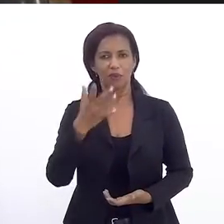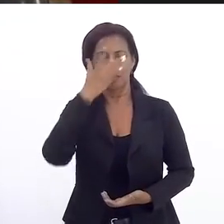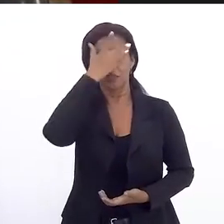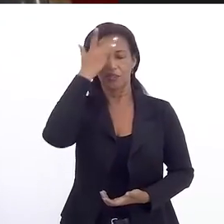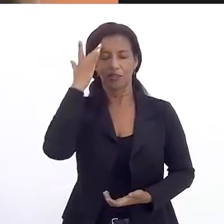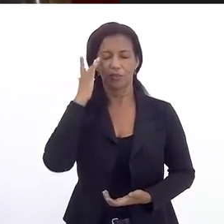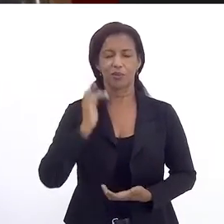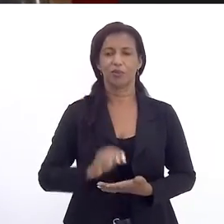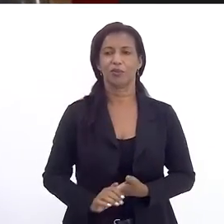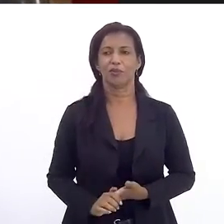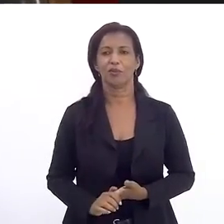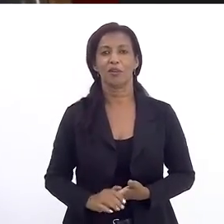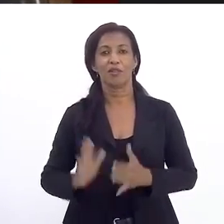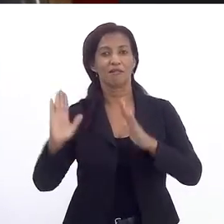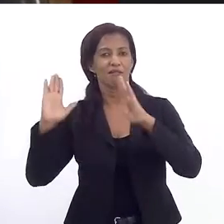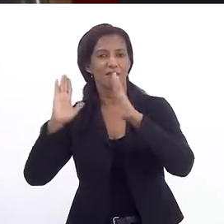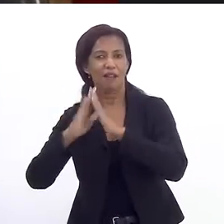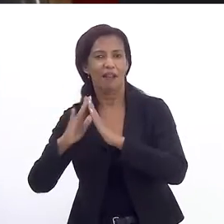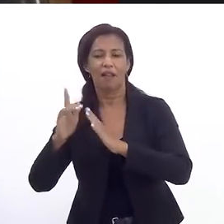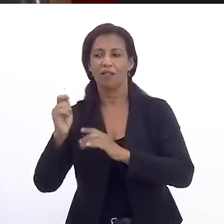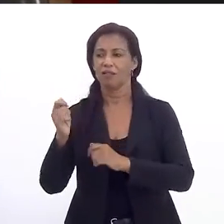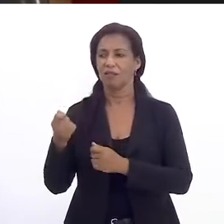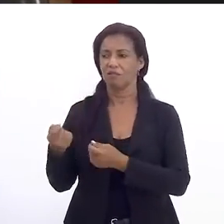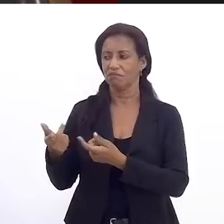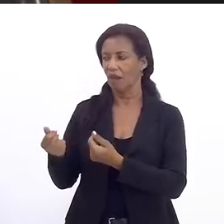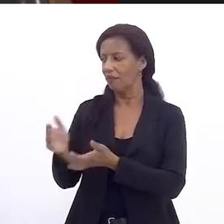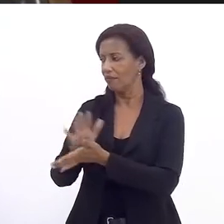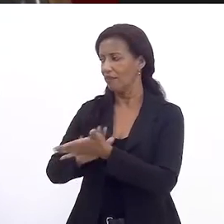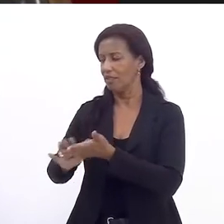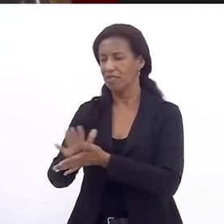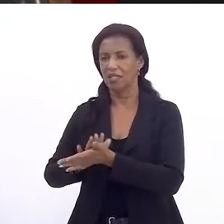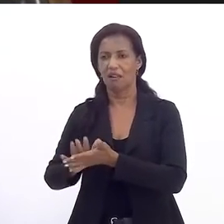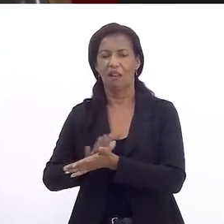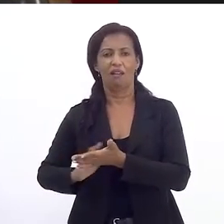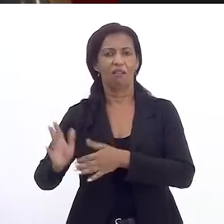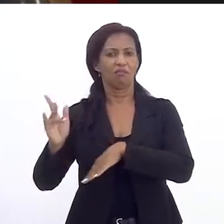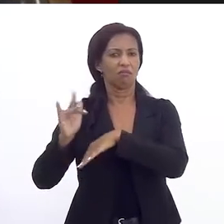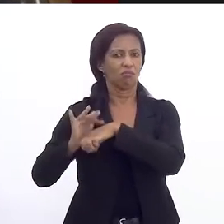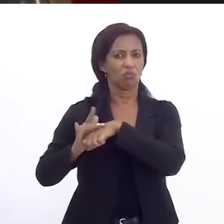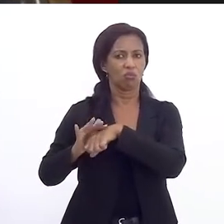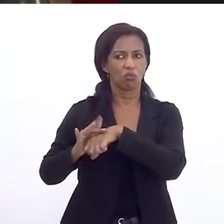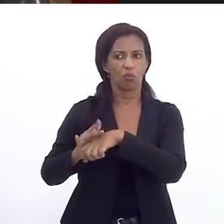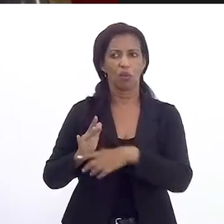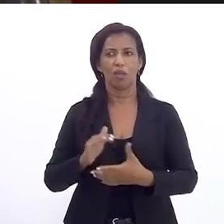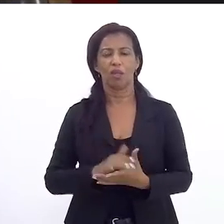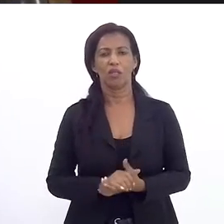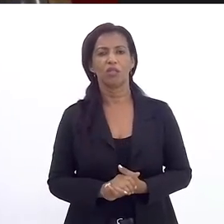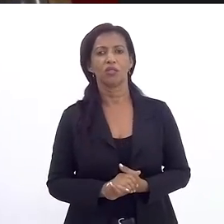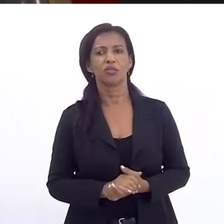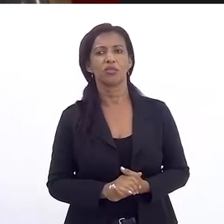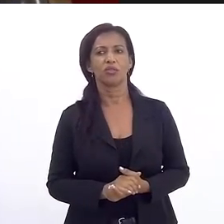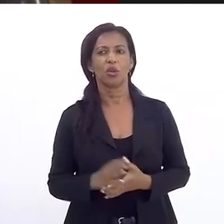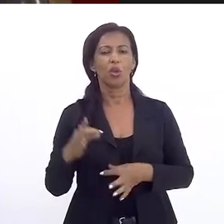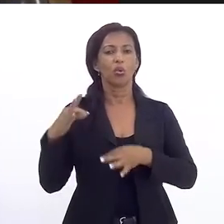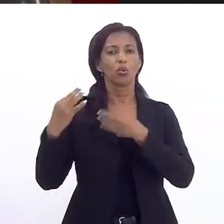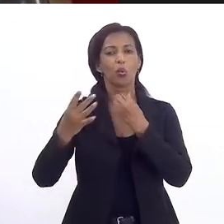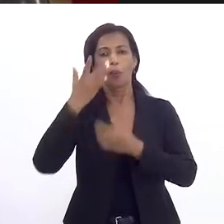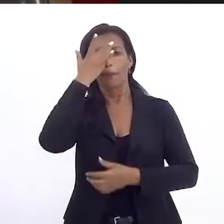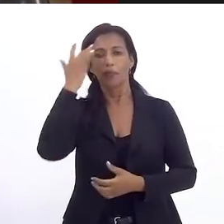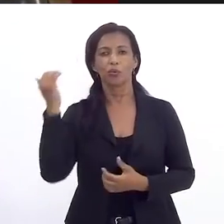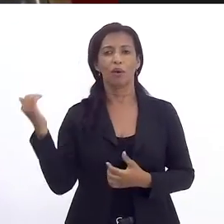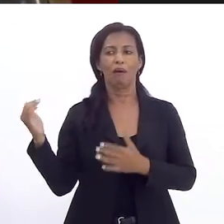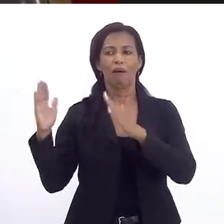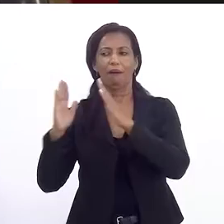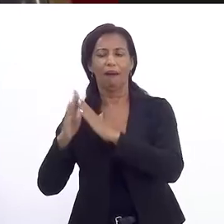programa. O que a gente fez é o que eles têm hoje e que dá um resultado muito